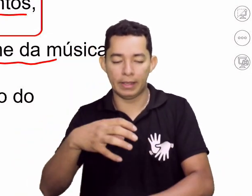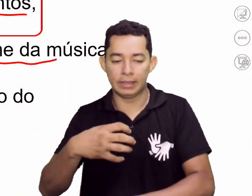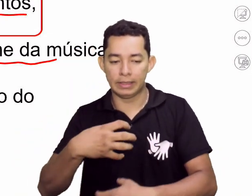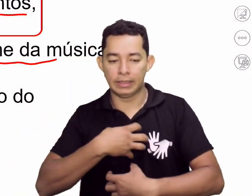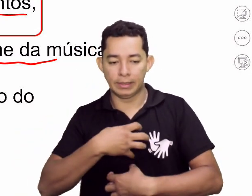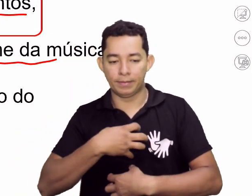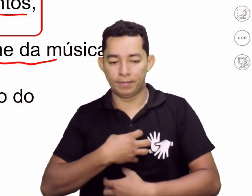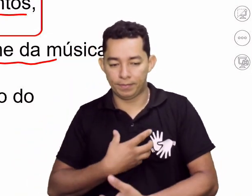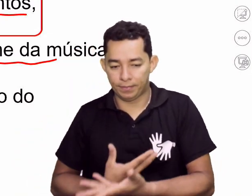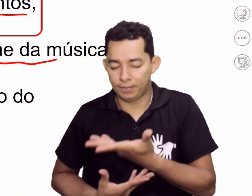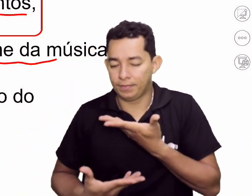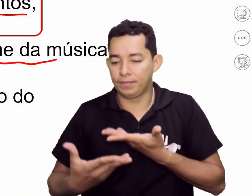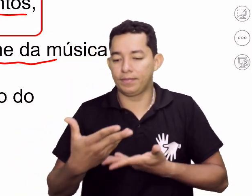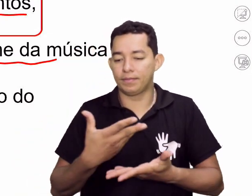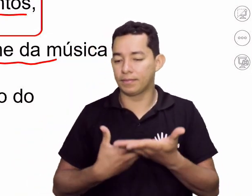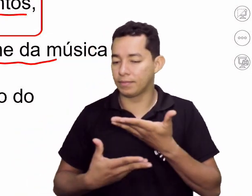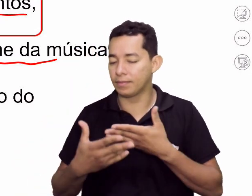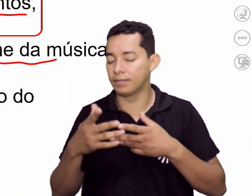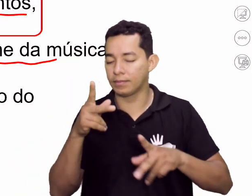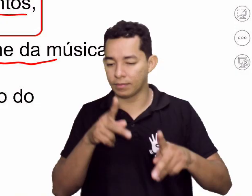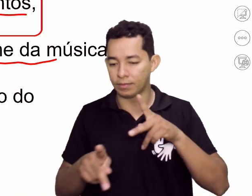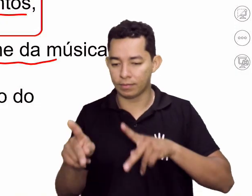nesse caso aí, o local, né,